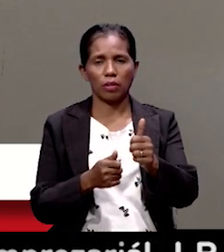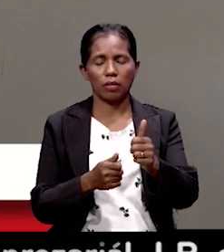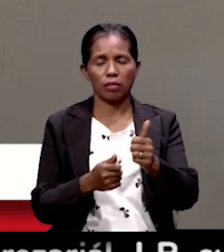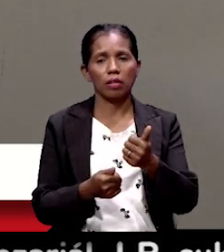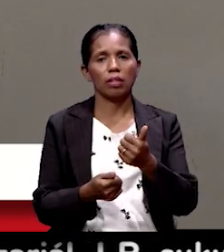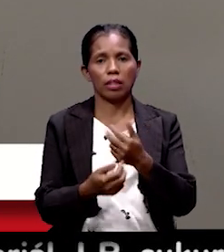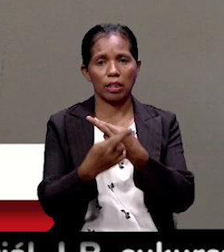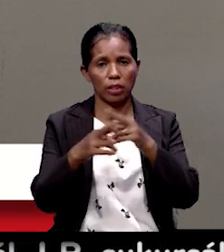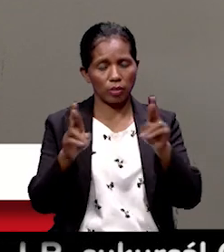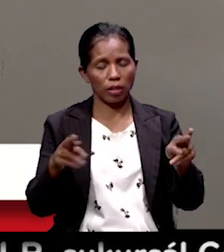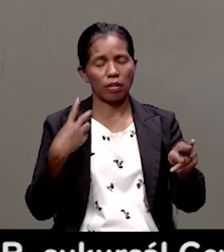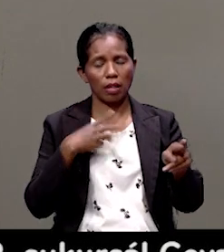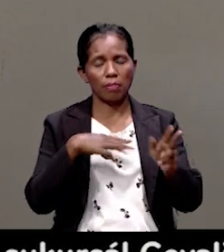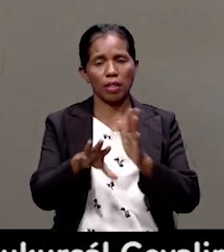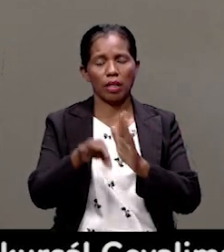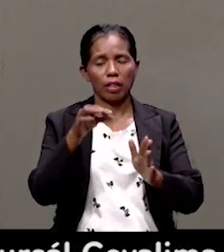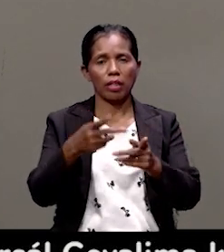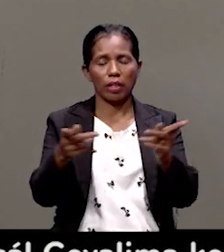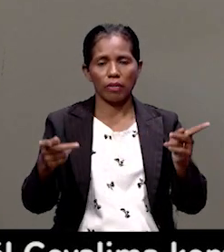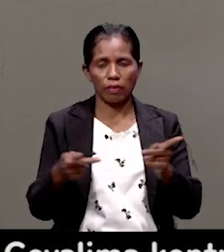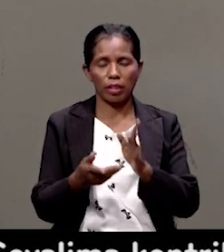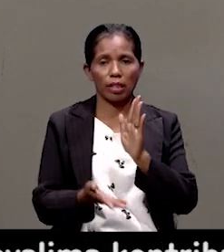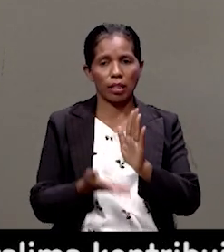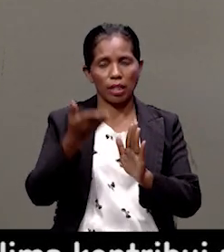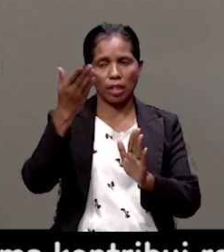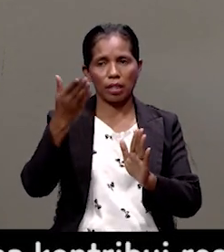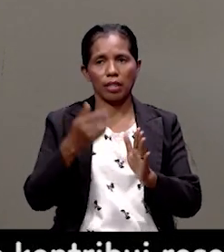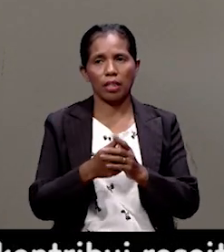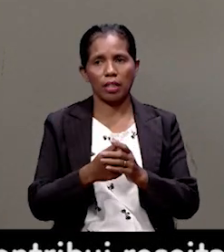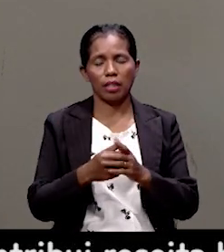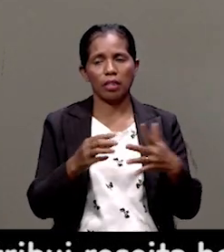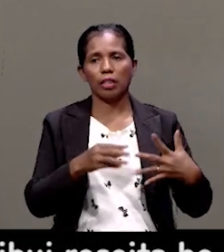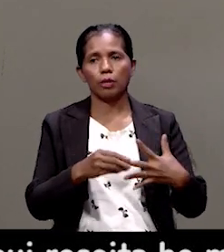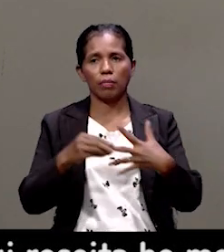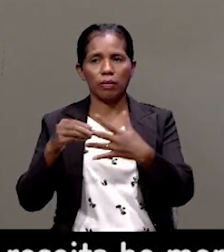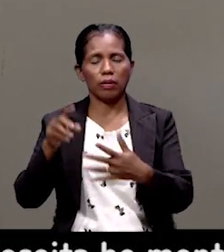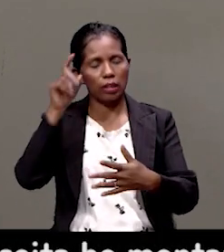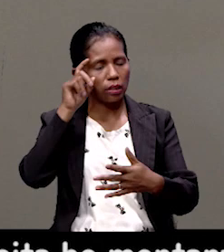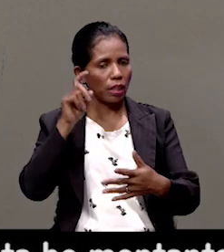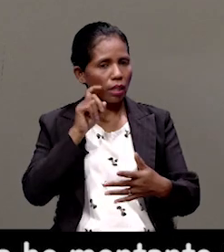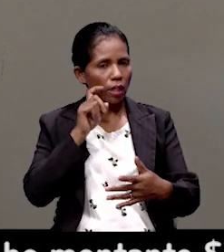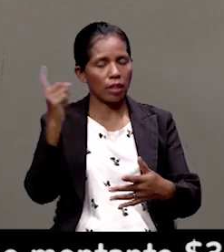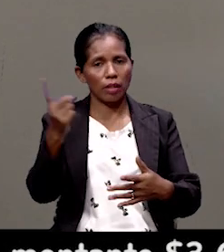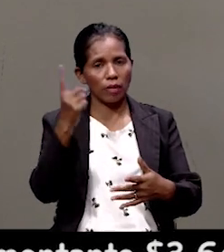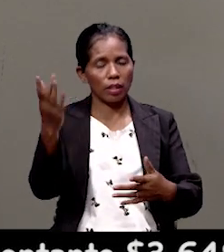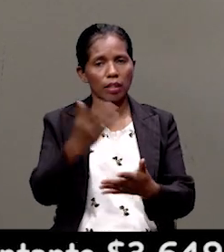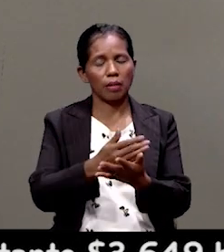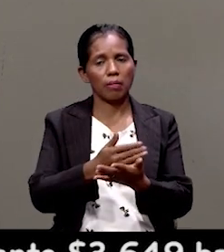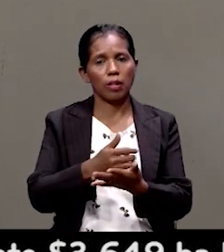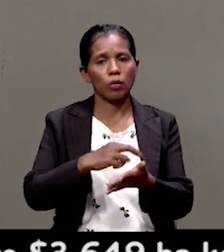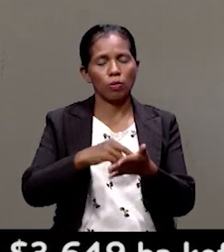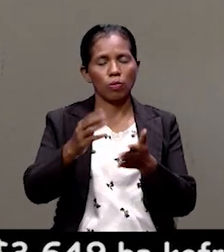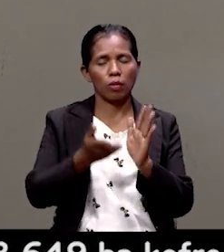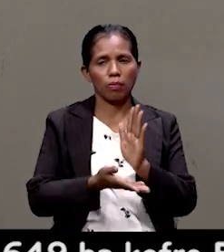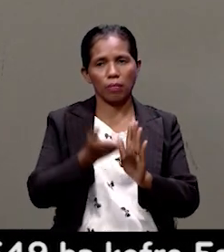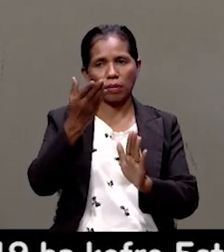fating as le le figura sanana agusma no fating ai tala tene nia se